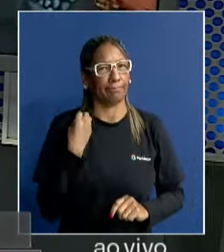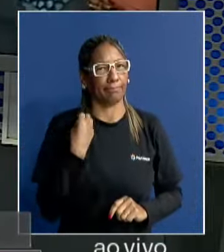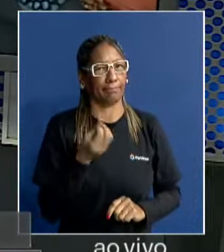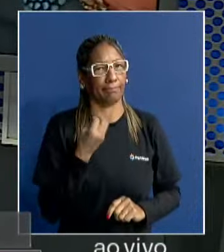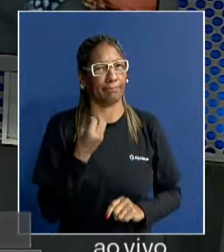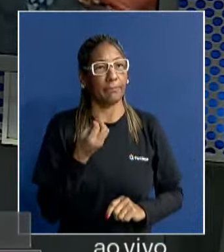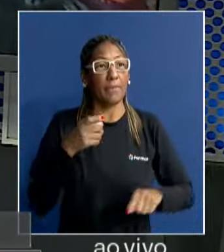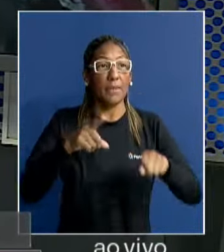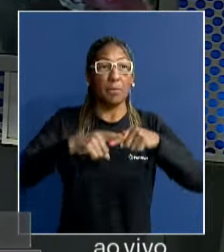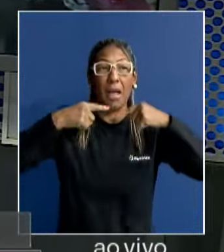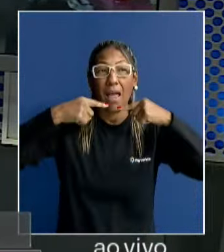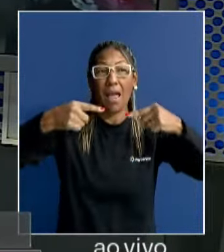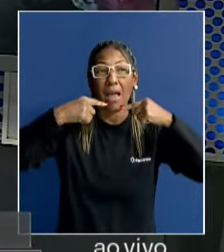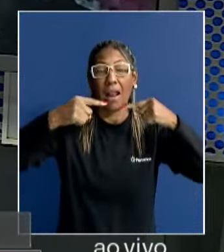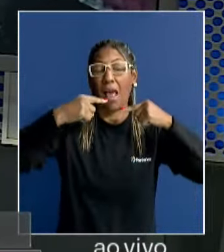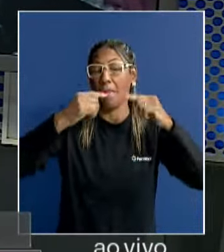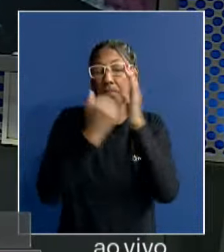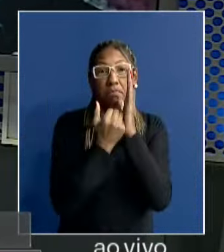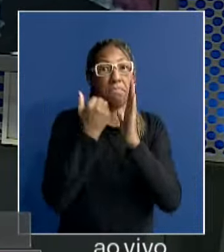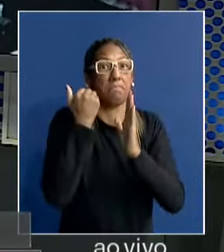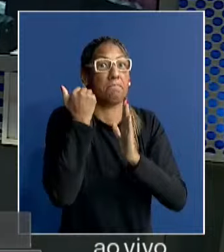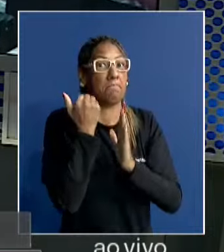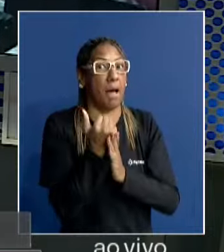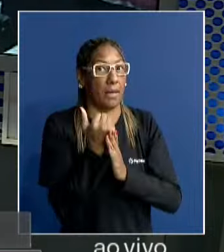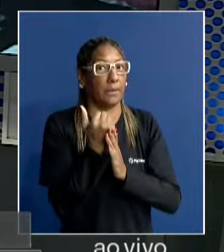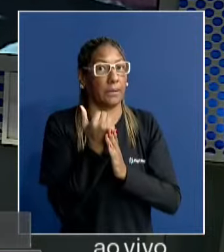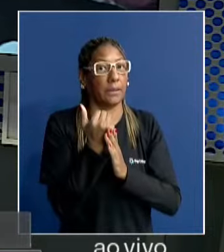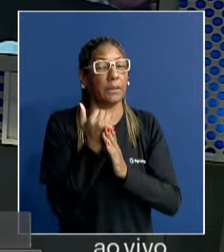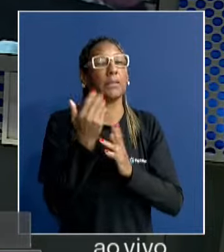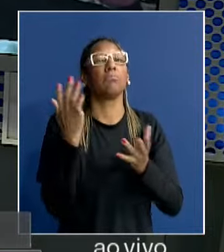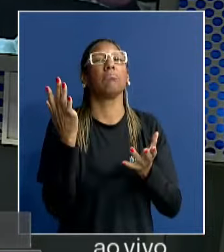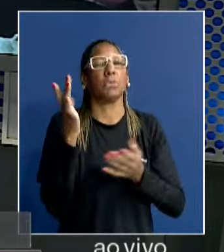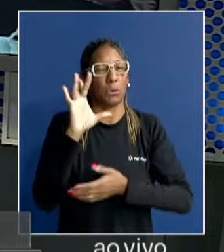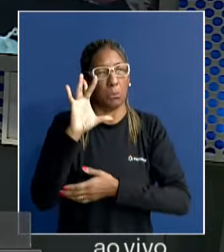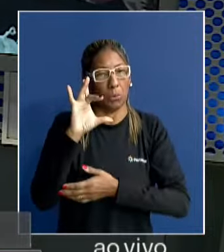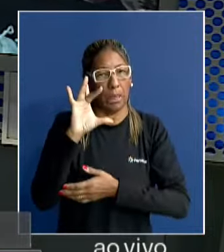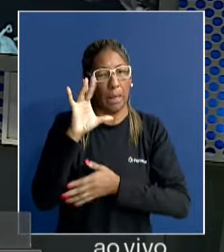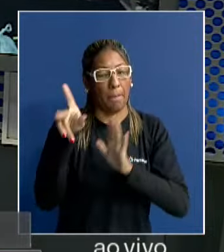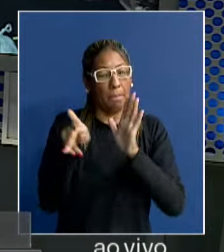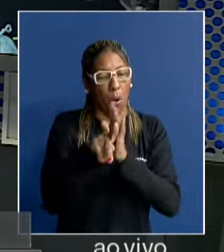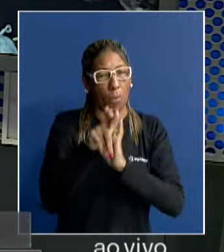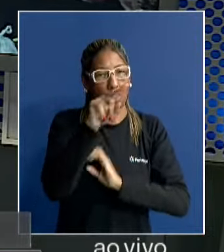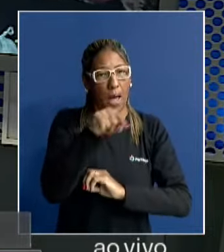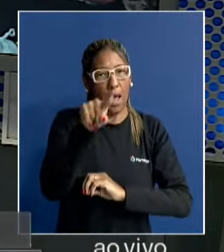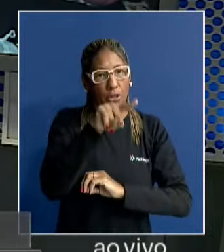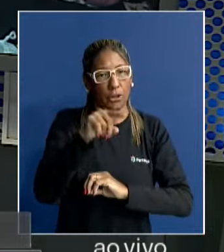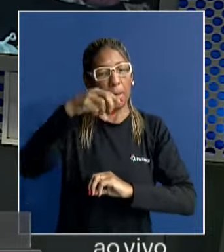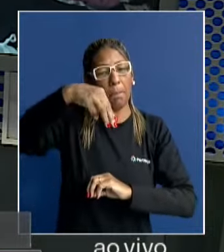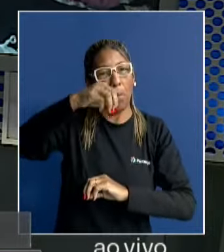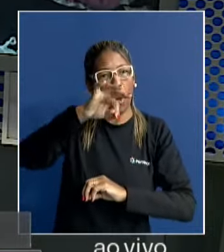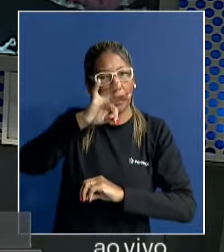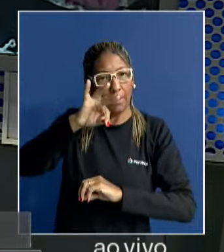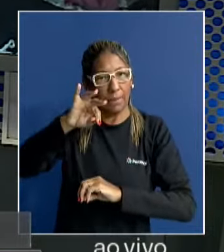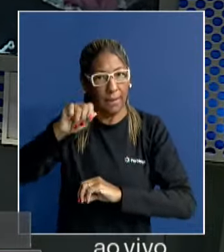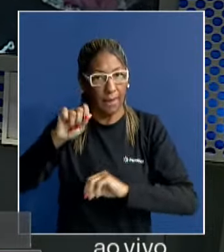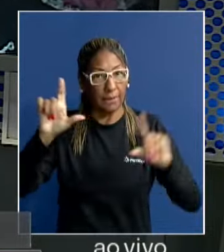a reclamação que mais chegou... no meu Instagram particular, o @AlexandreMotaTV, é que o pessoal